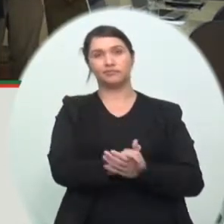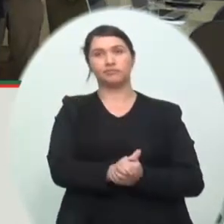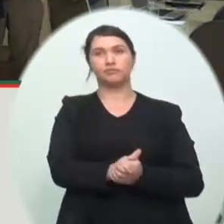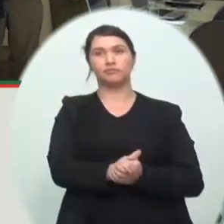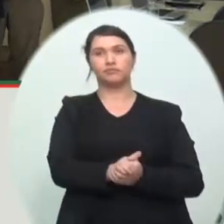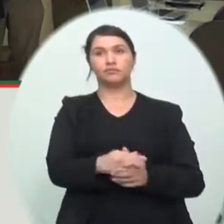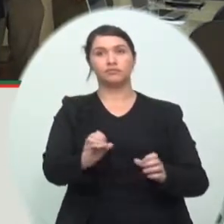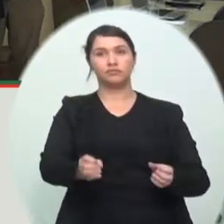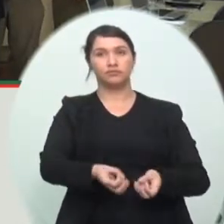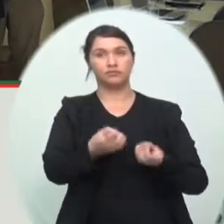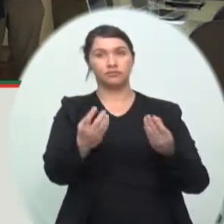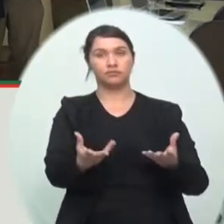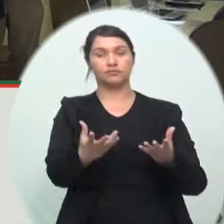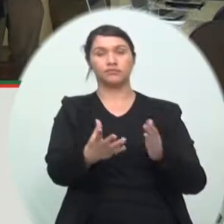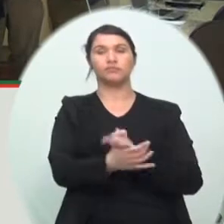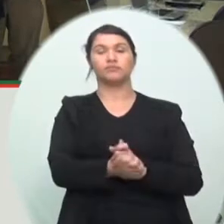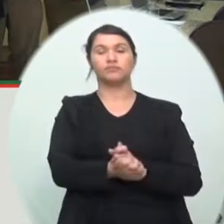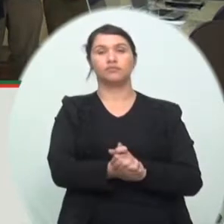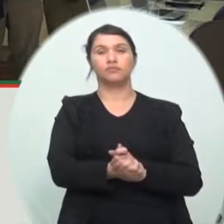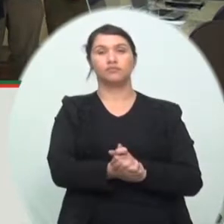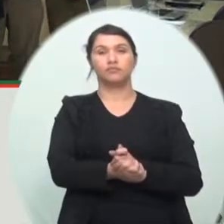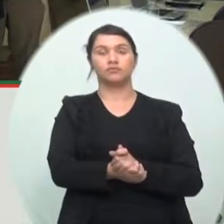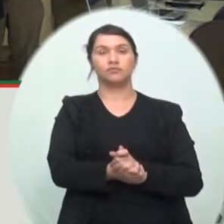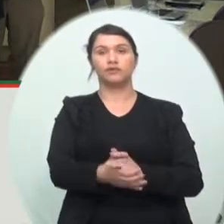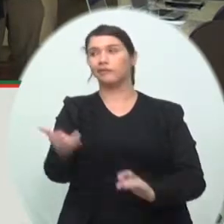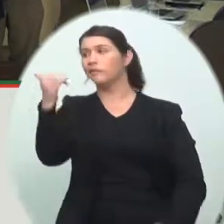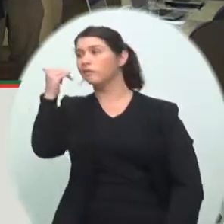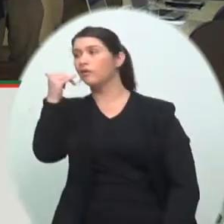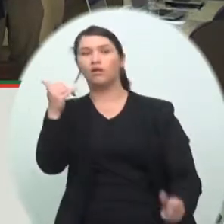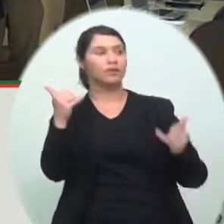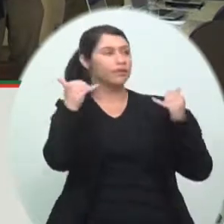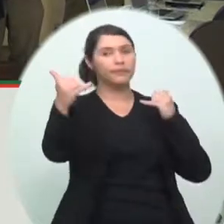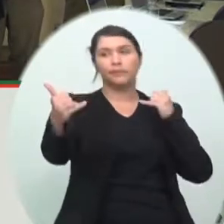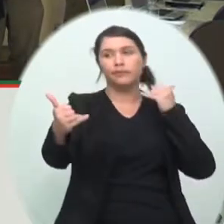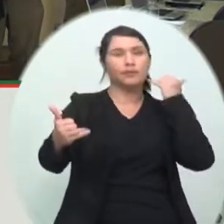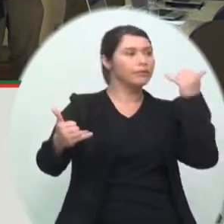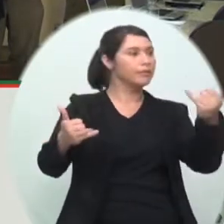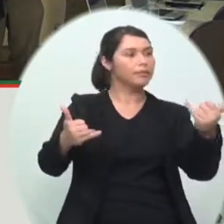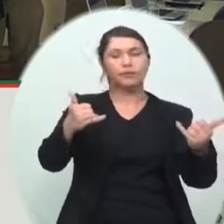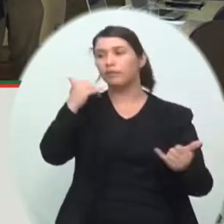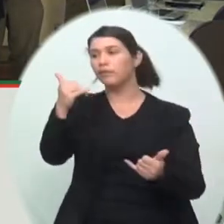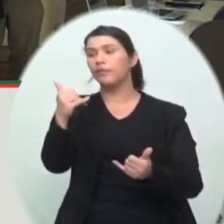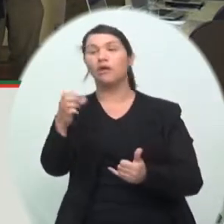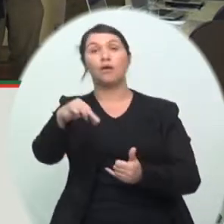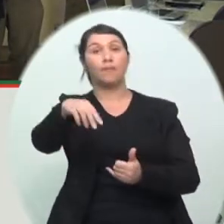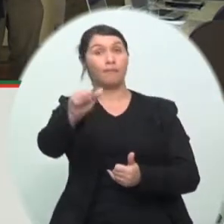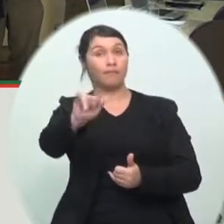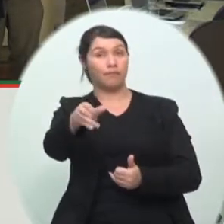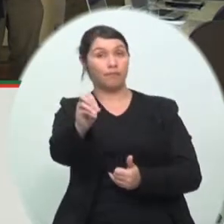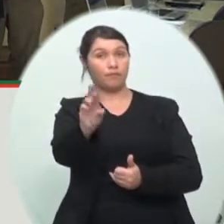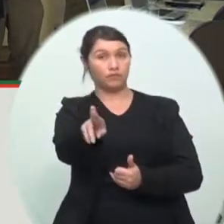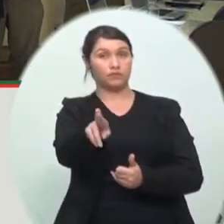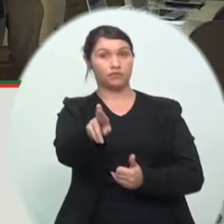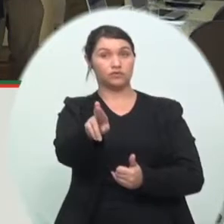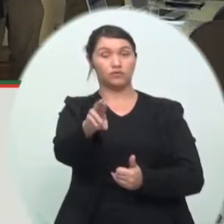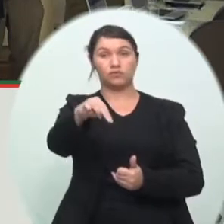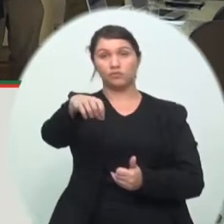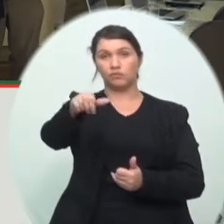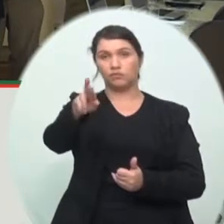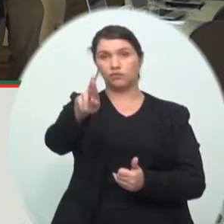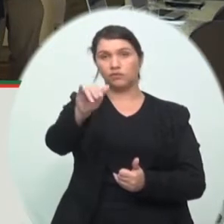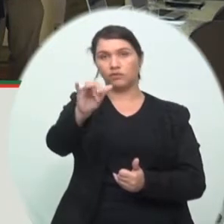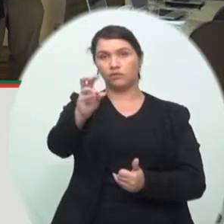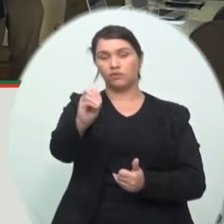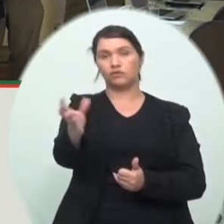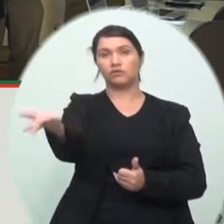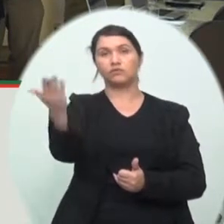vamos buscar uma solução. Aí, liga para um, liga para outro, identificamos o Major Maurício, e o Major Maurício veio dar o curso